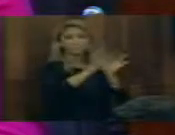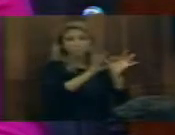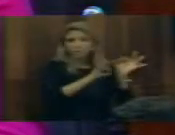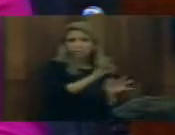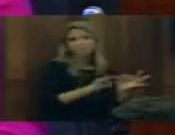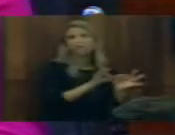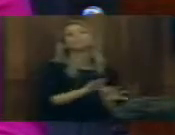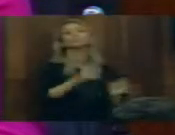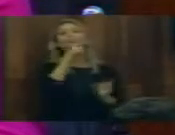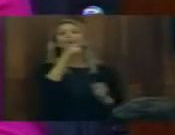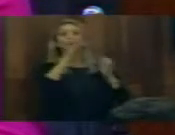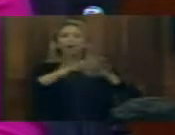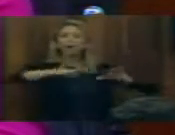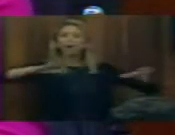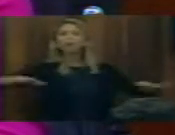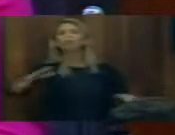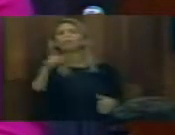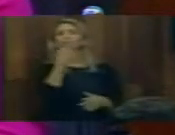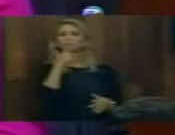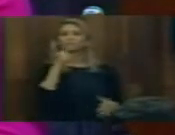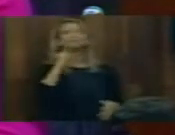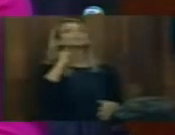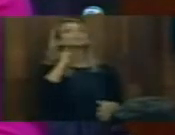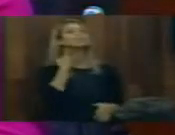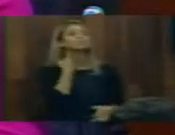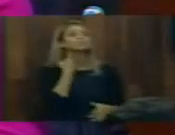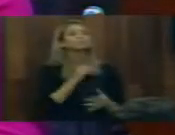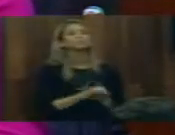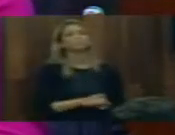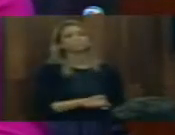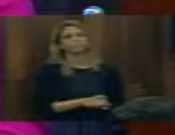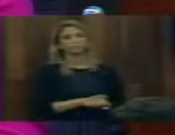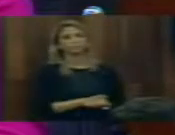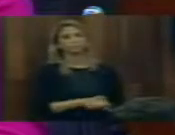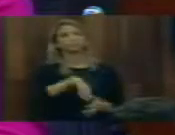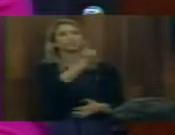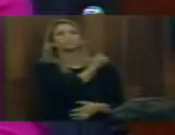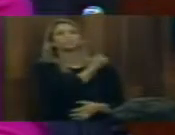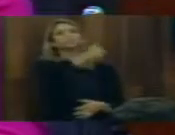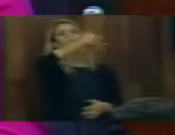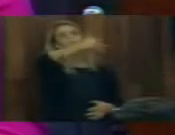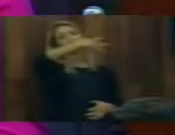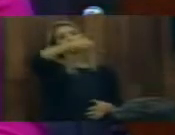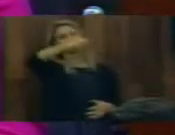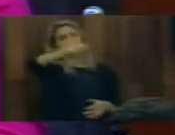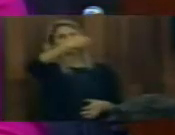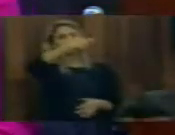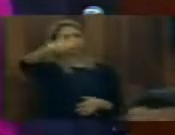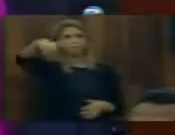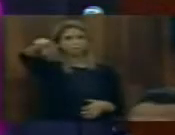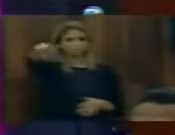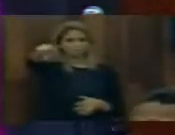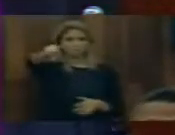Cabo Frio e da outras providências, ofício GAPRE, CM, número 141-2019.